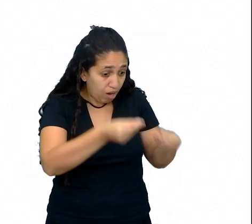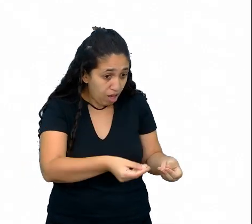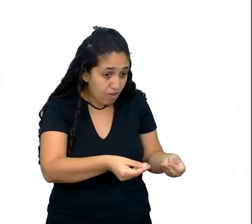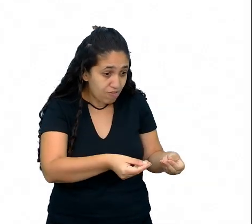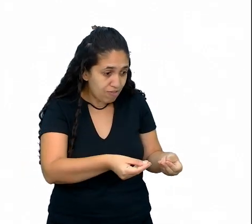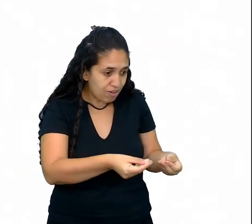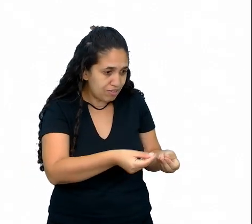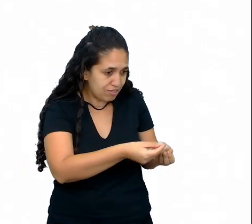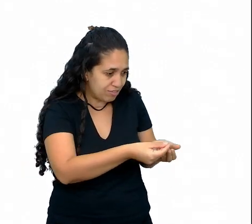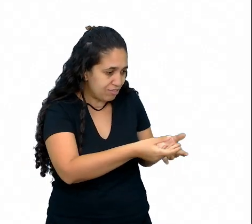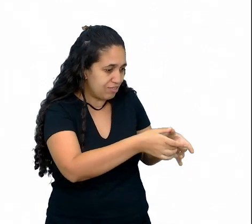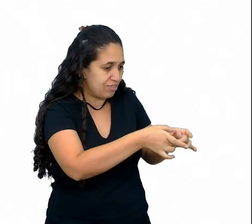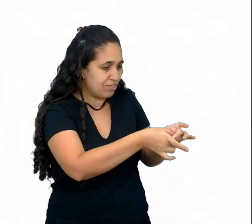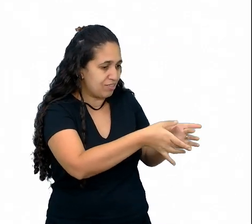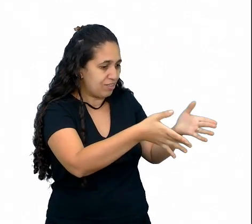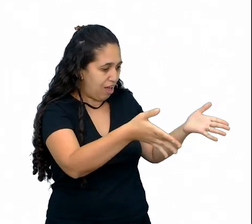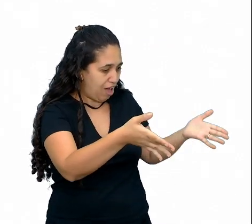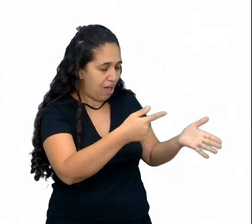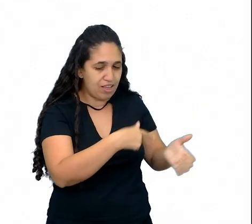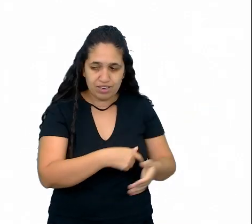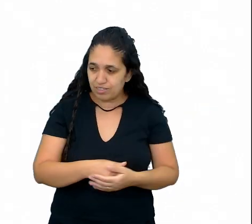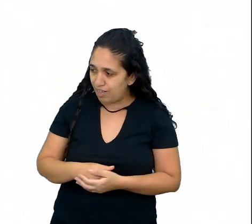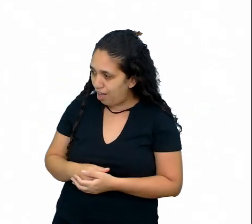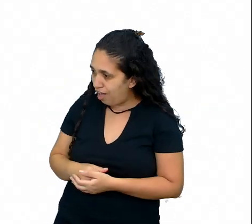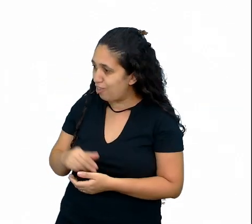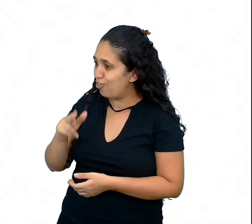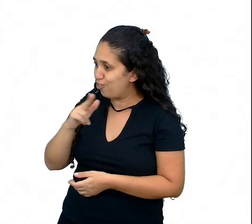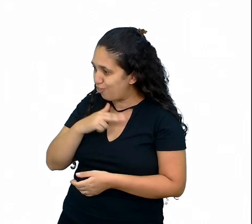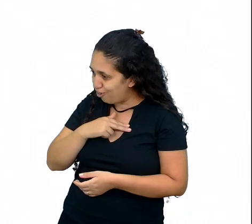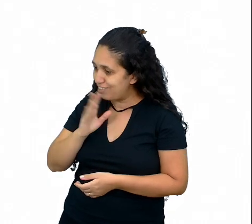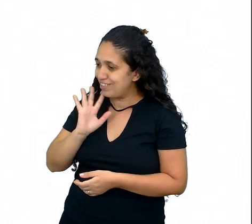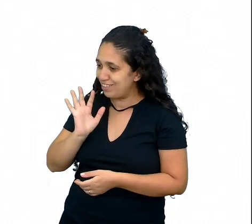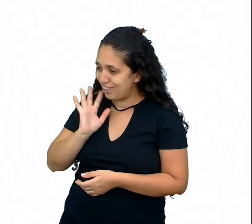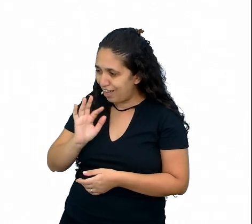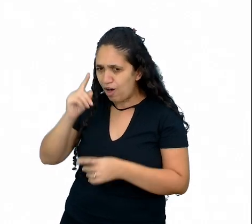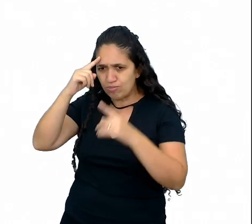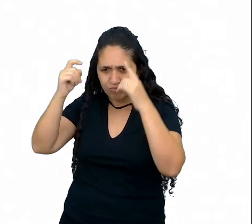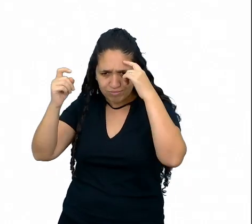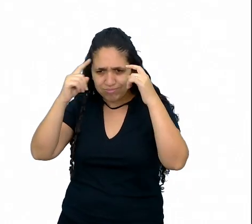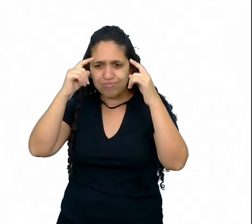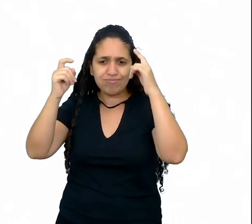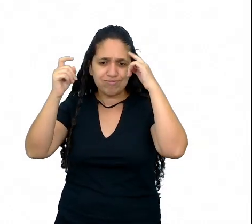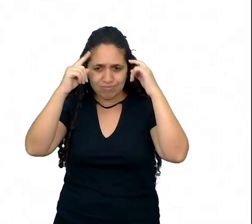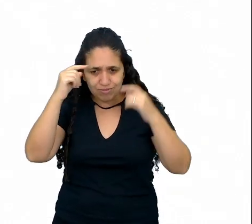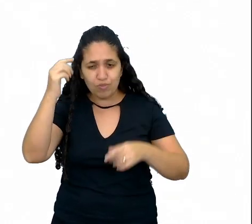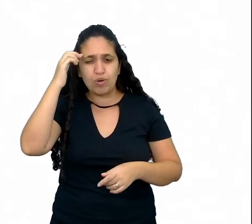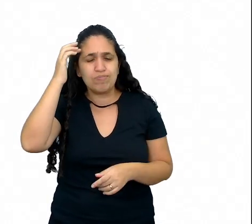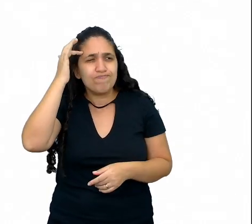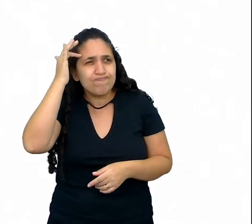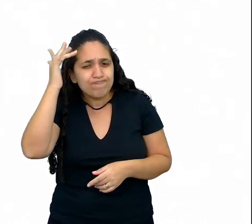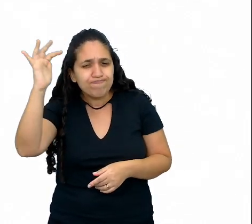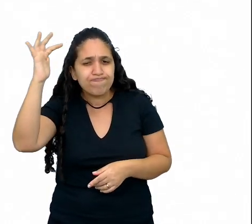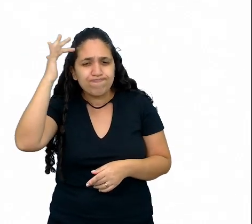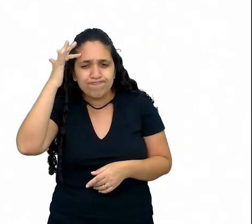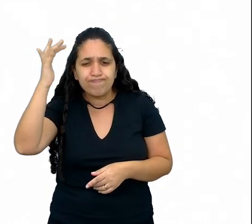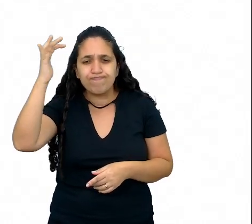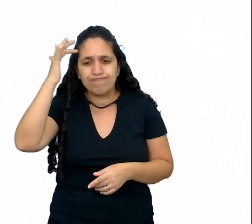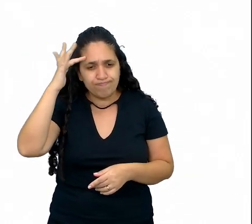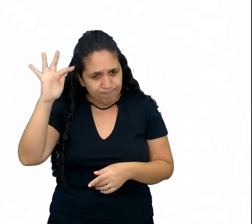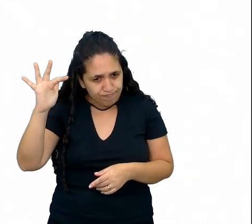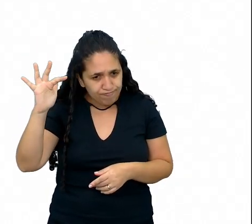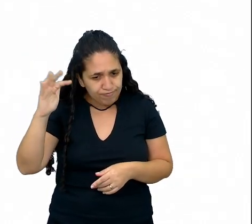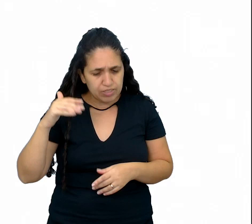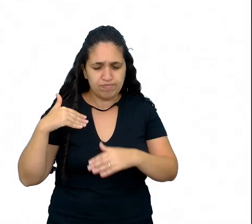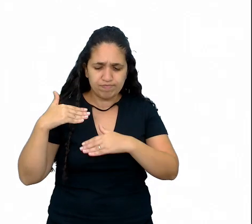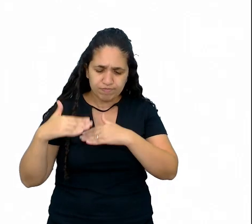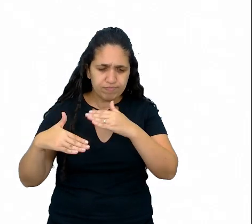algo para eles vão ter ideias, né, e eles vão pensar em algo, né, e aquilo lá vai